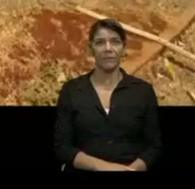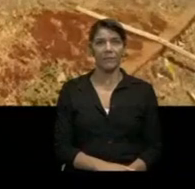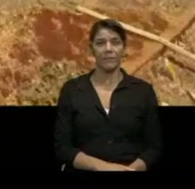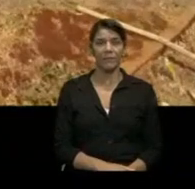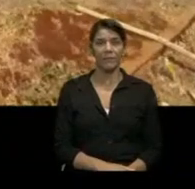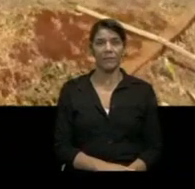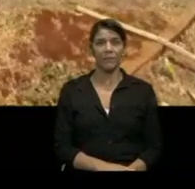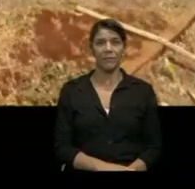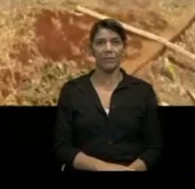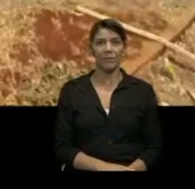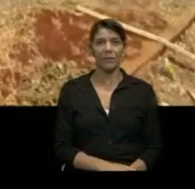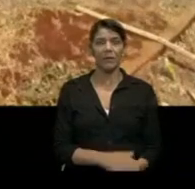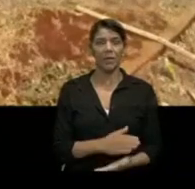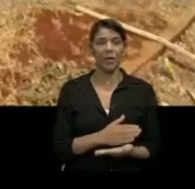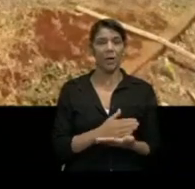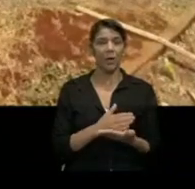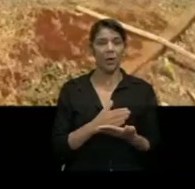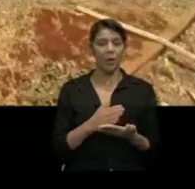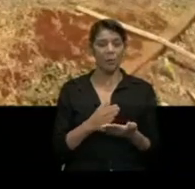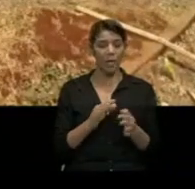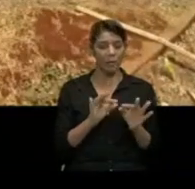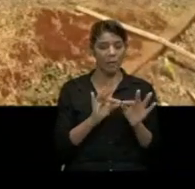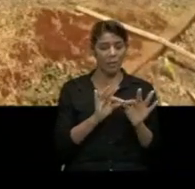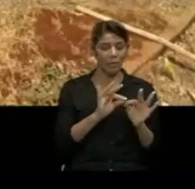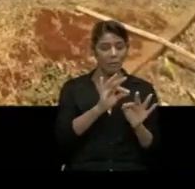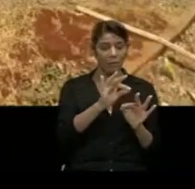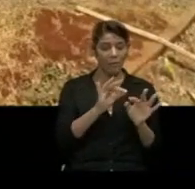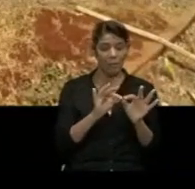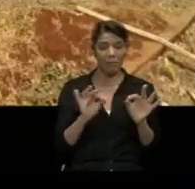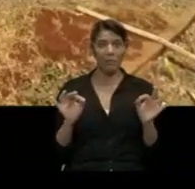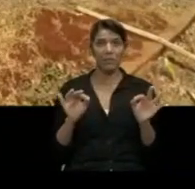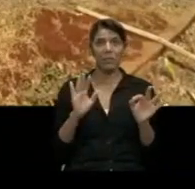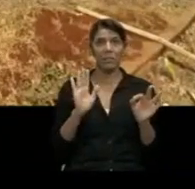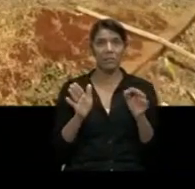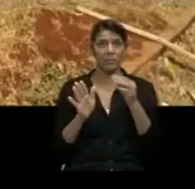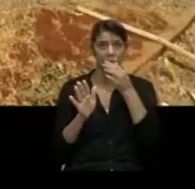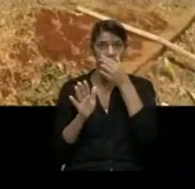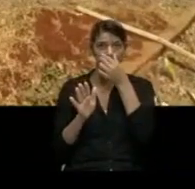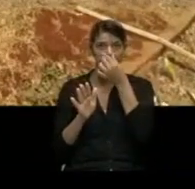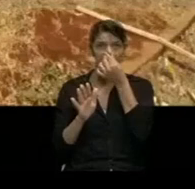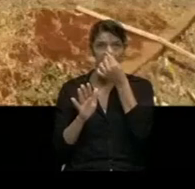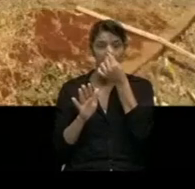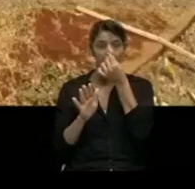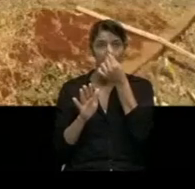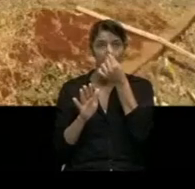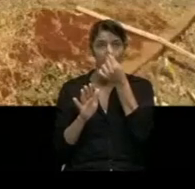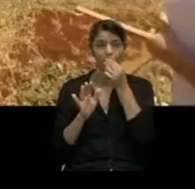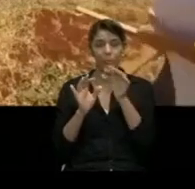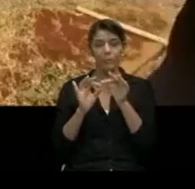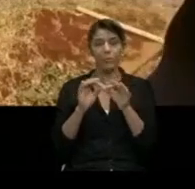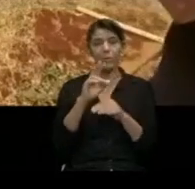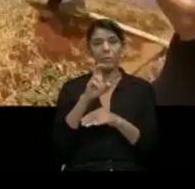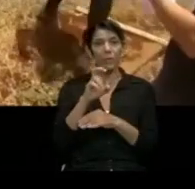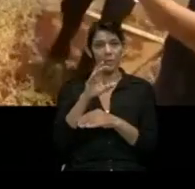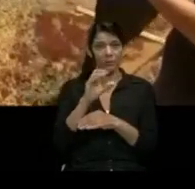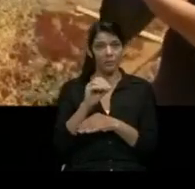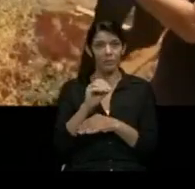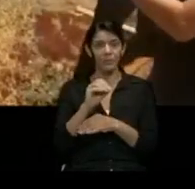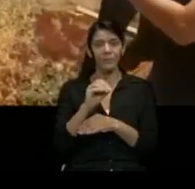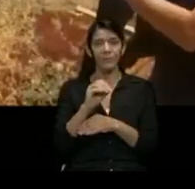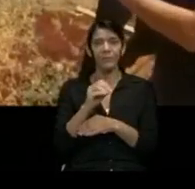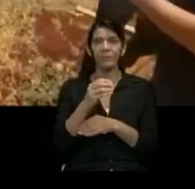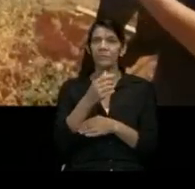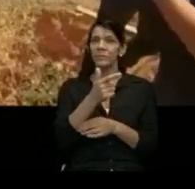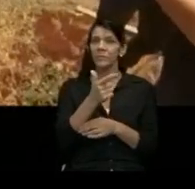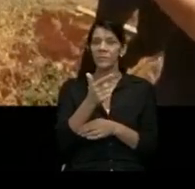Agora a gente começa a fazer a locação da obra. Então ali o professor já puxou o eixo, né? O eixo da obra. E como